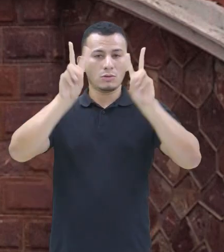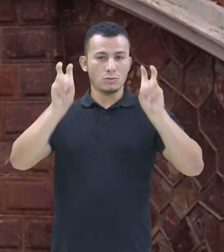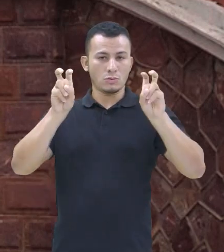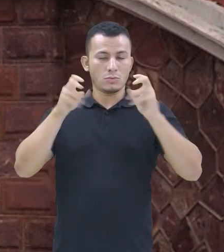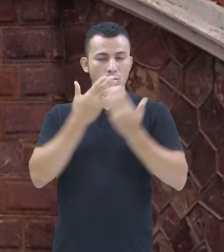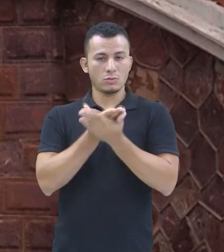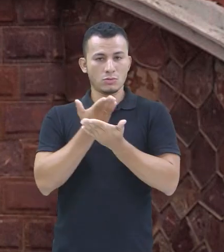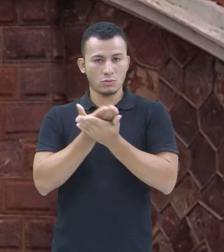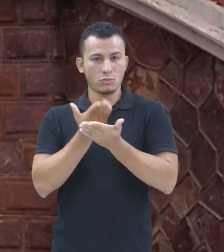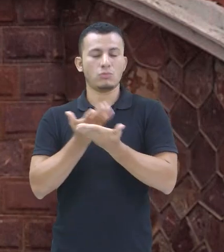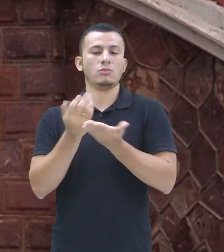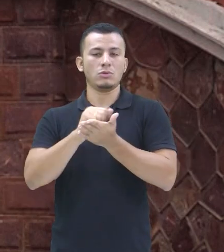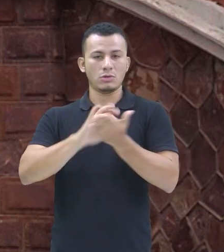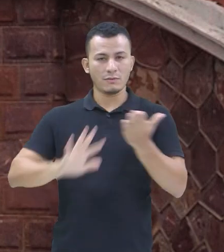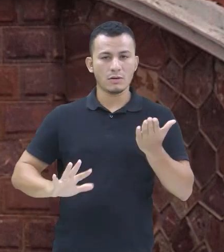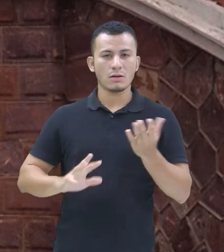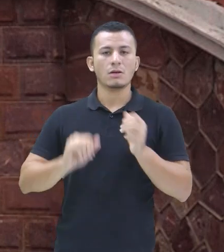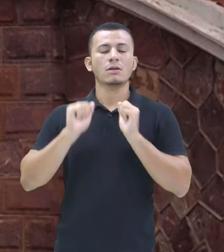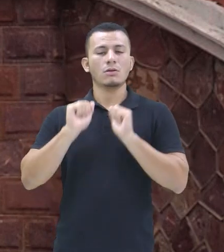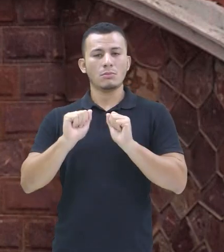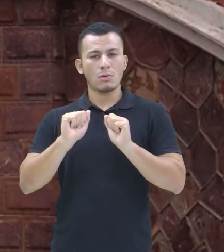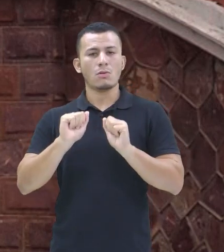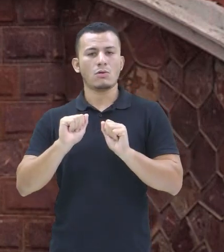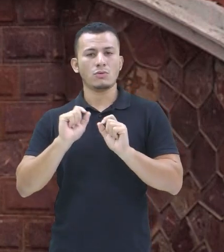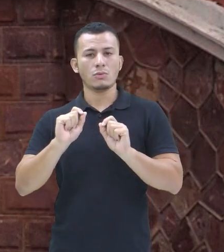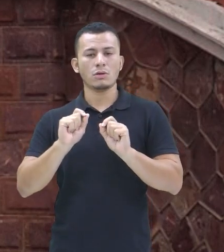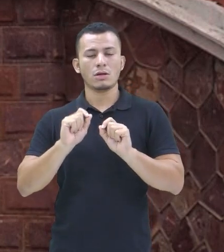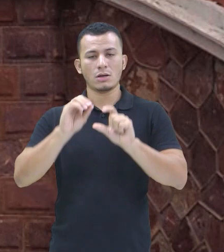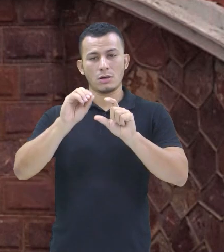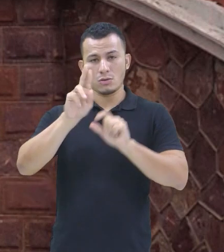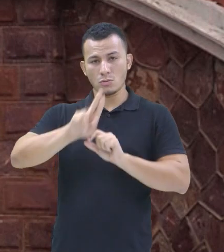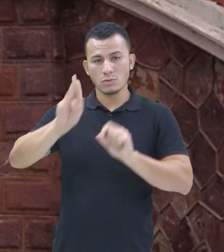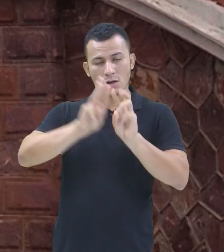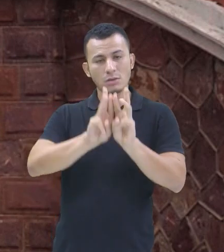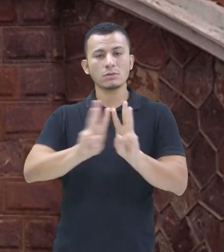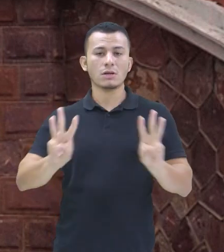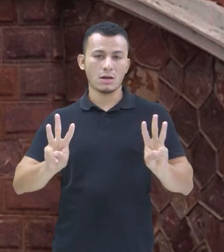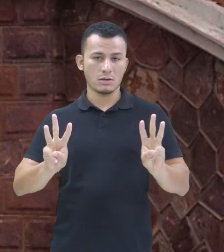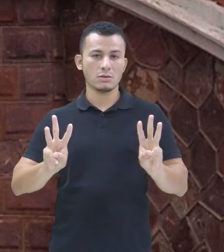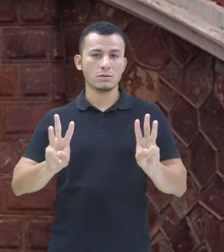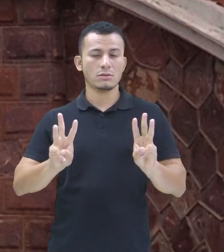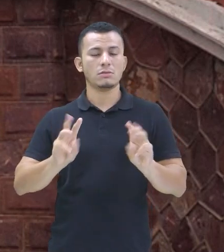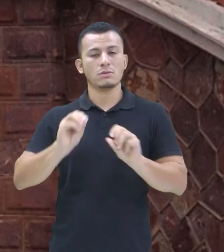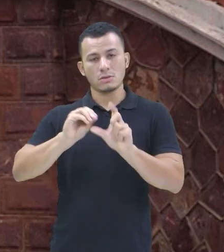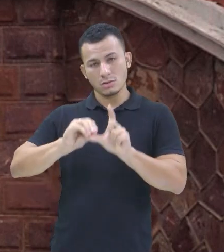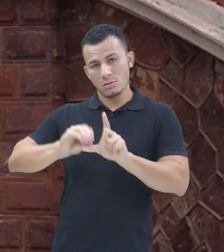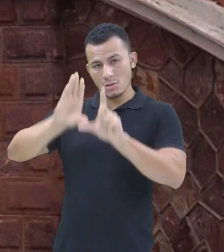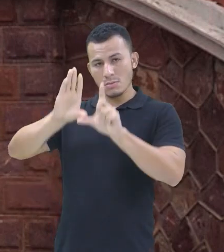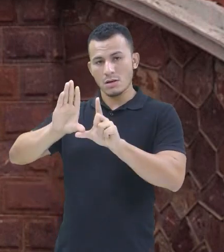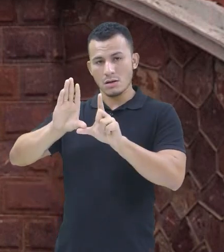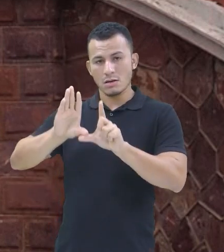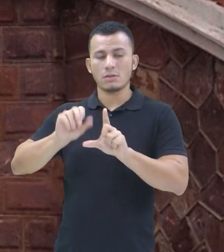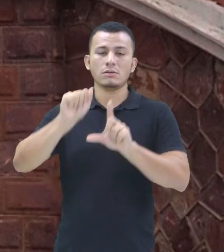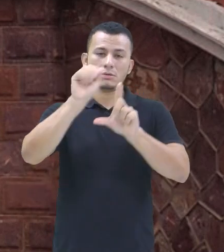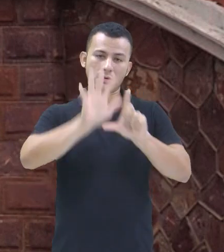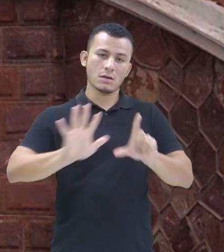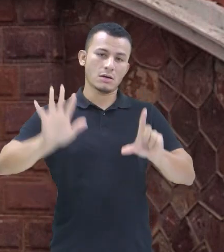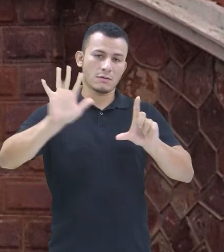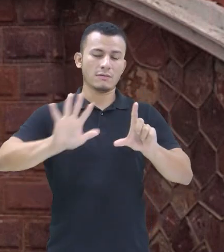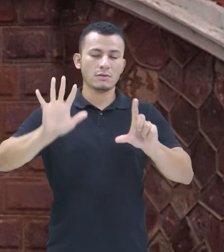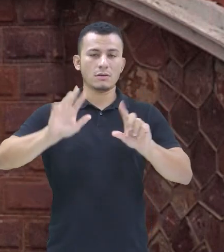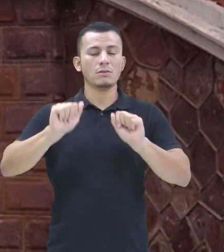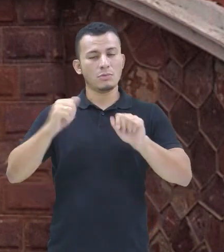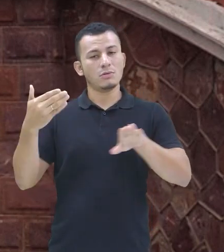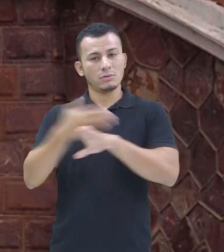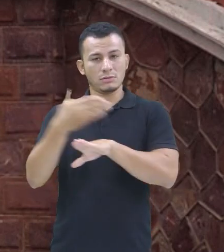nossos conteúdos, você pode estar consultando as nossas plataformas, que são quem? Saber Mais, Ava. E se